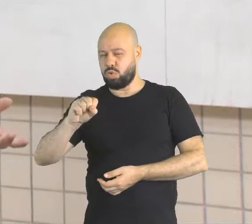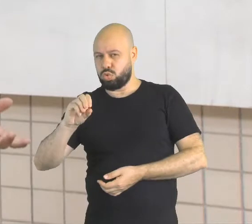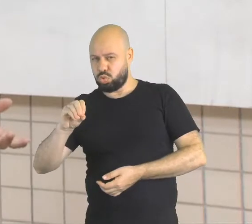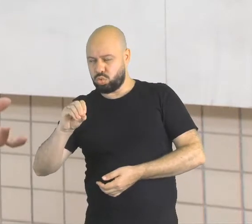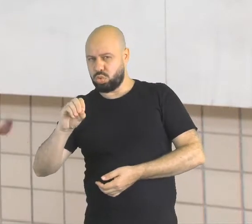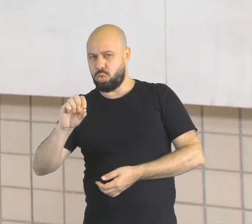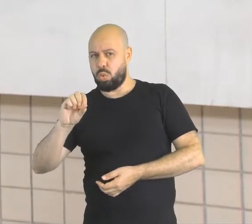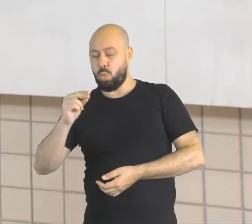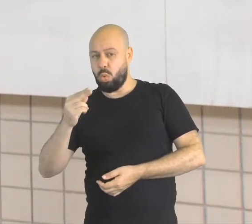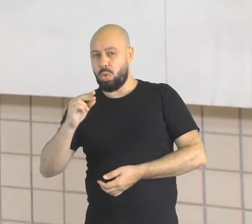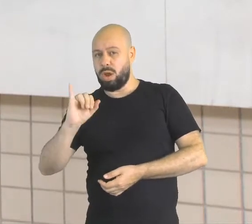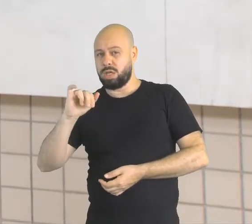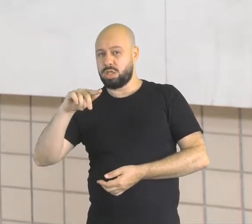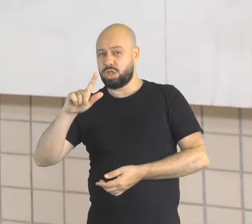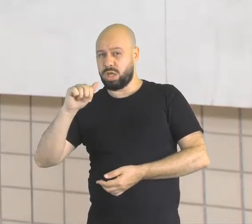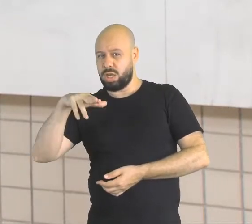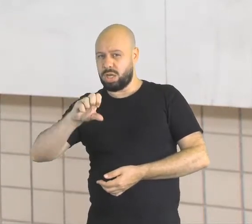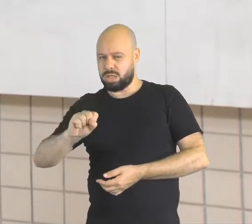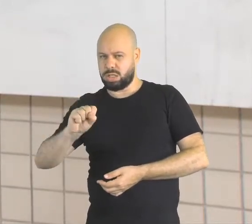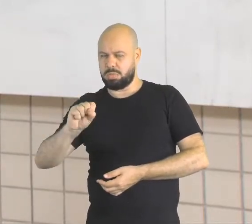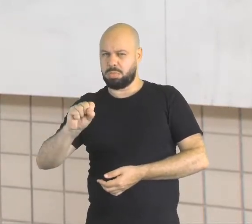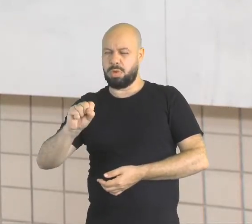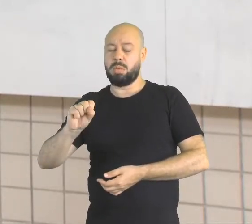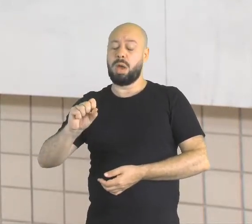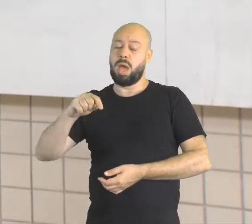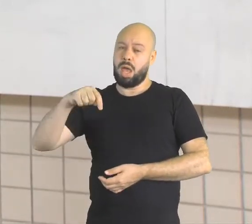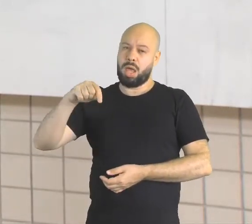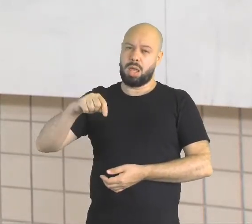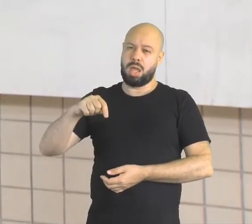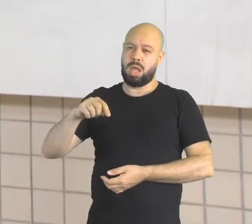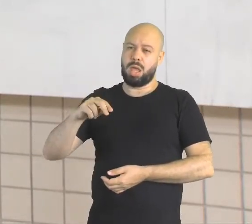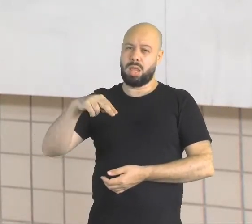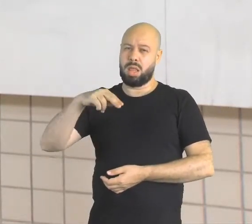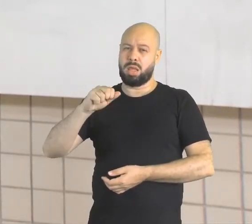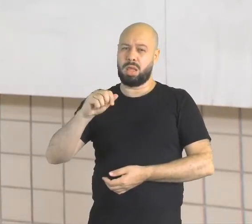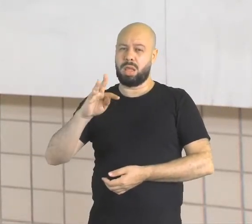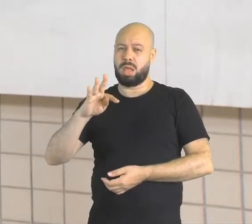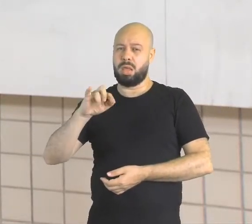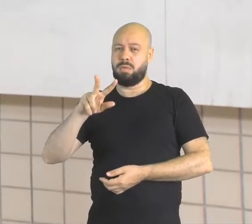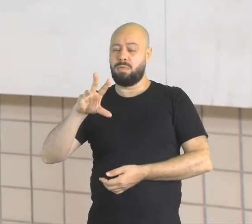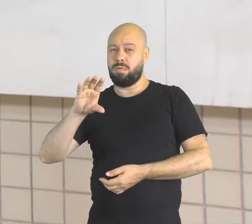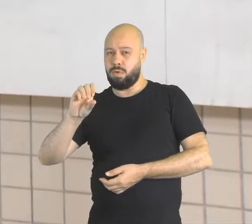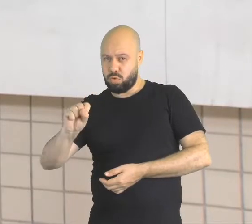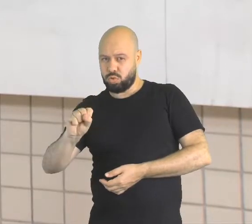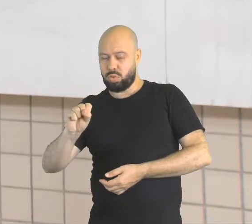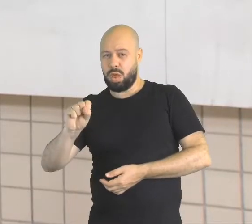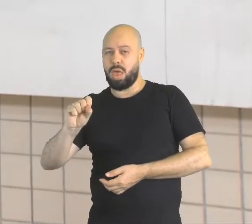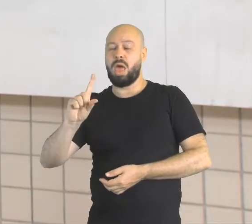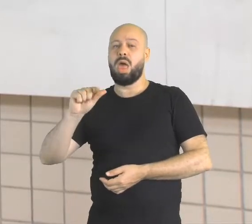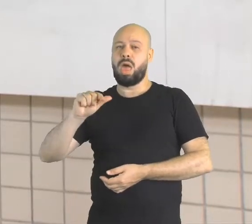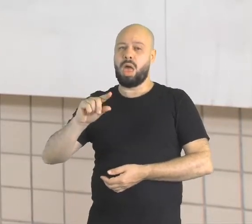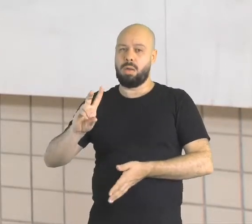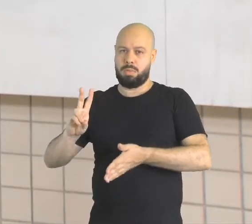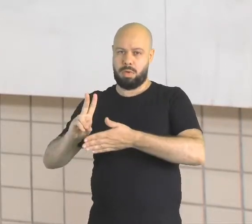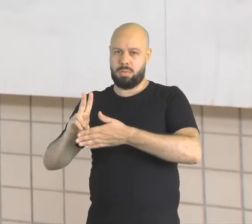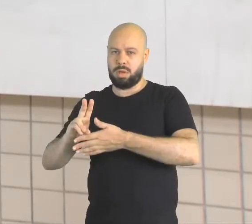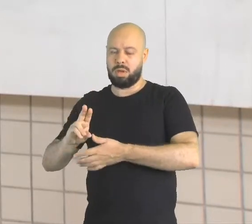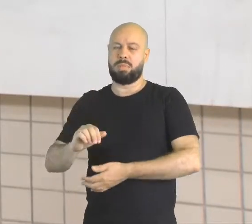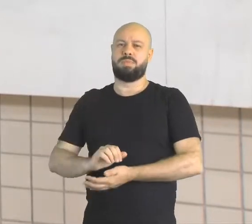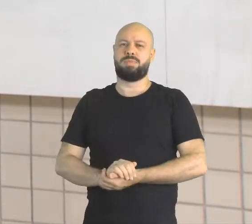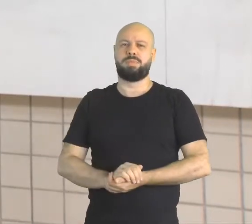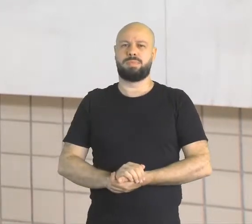indígenas. Então não se preocupem, quando eu falar nativos, eu estou me referindo aos nossos indígenas. Vamos lá então?